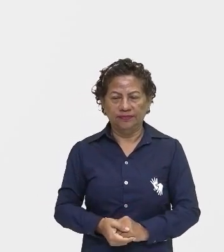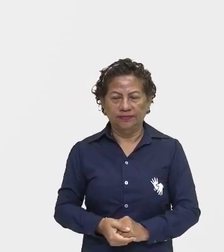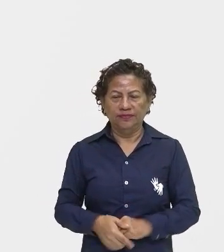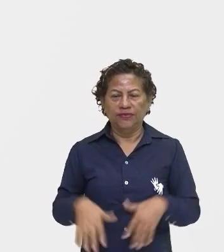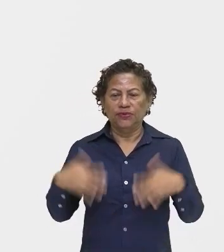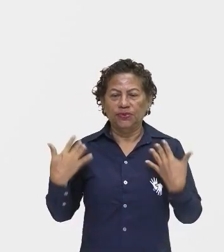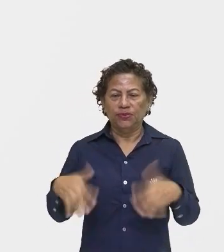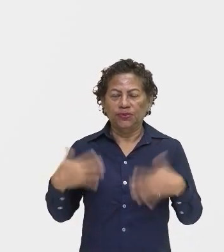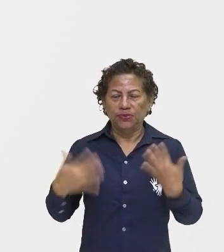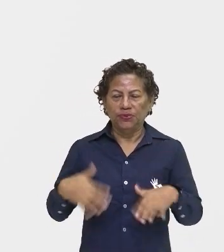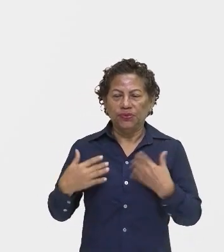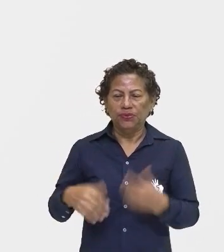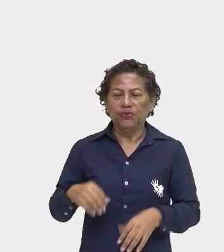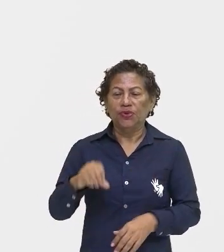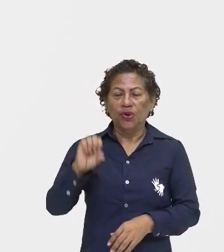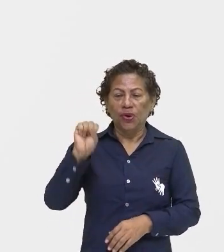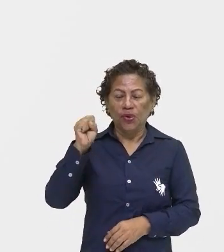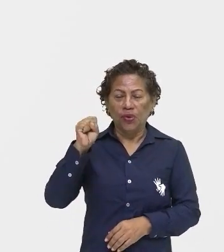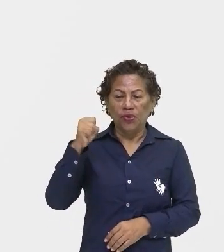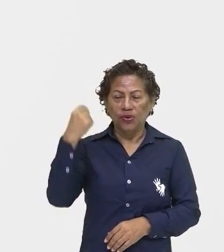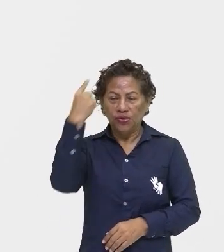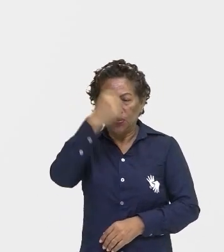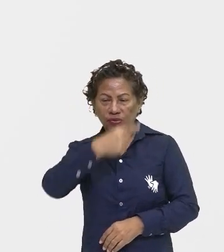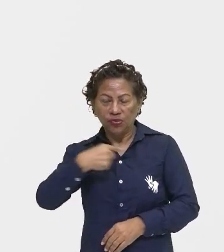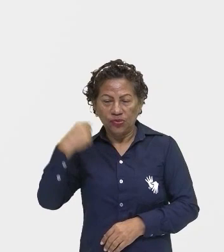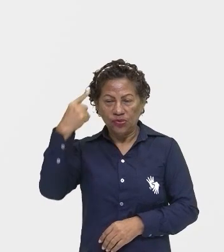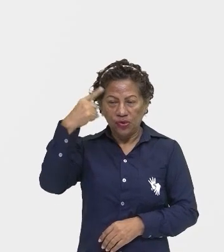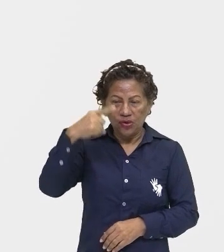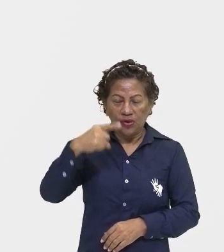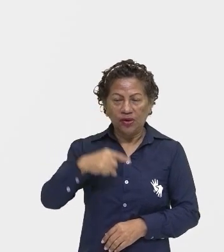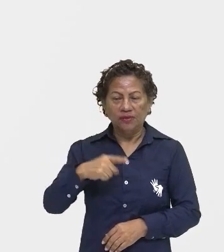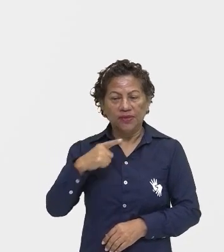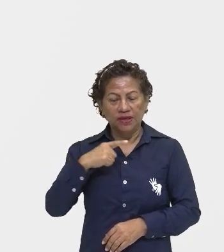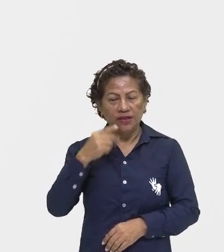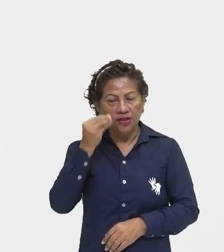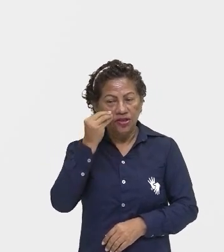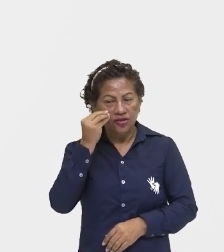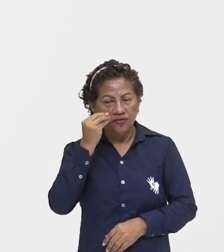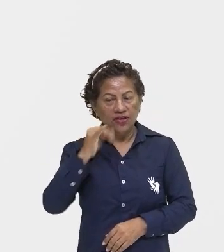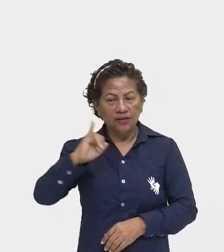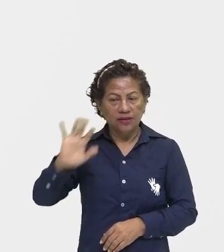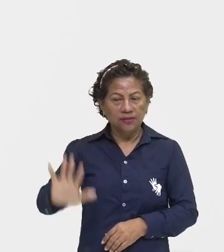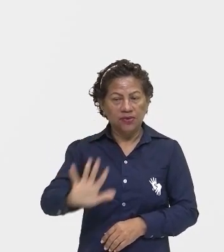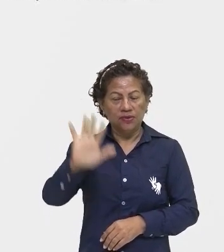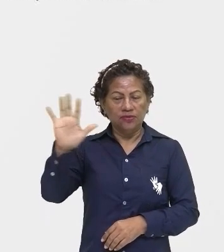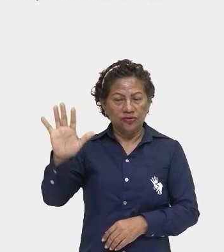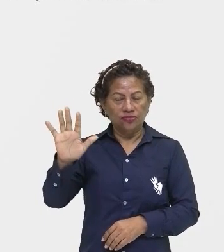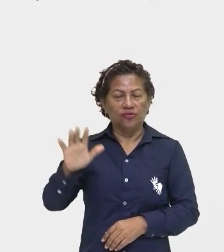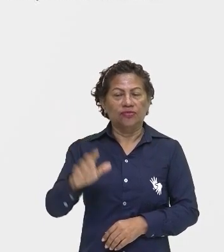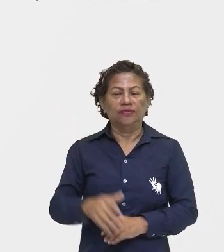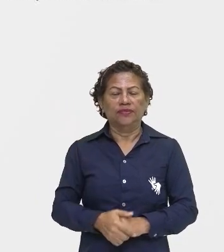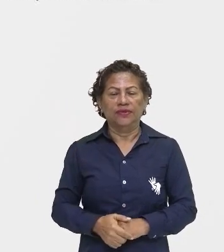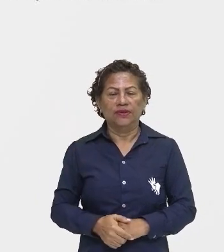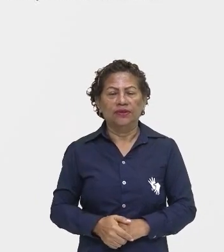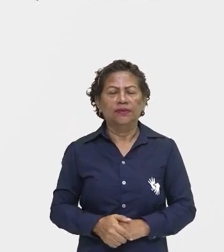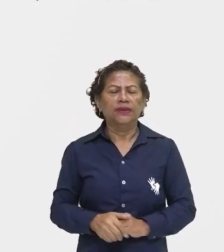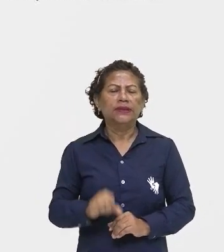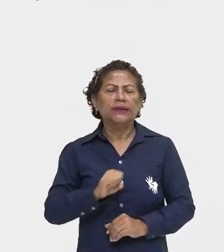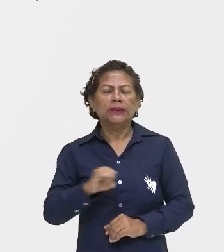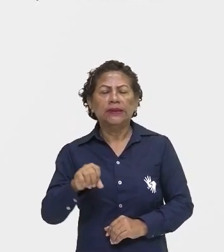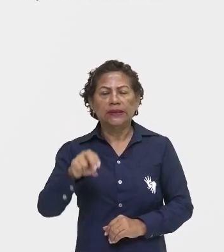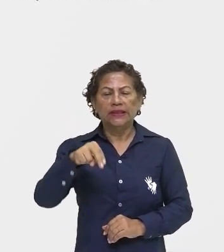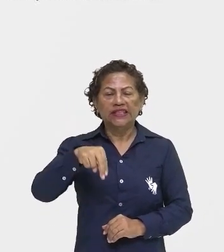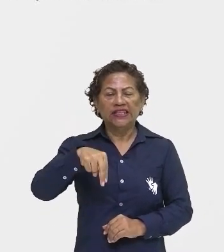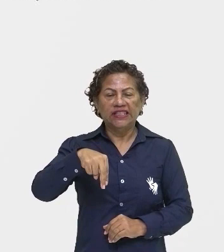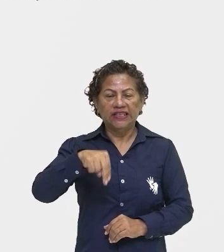de exposição à luz solar para a gente poder ter essa imagem. Se Niepce foi o responsável por produzir a